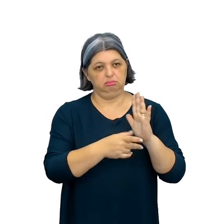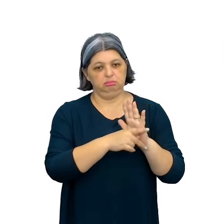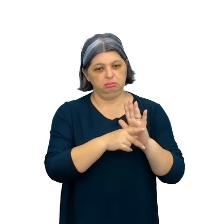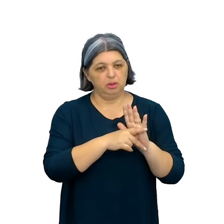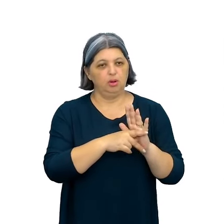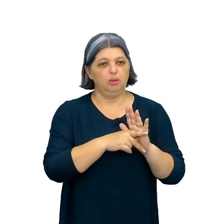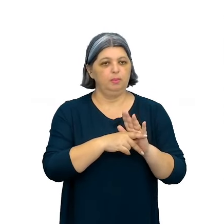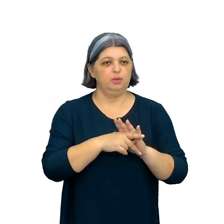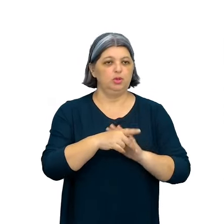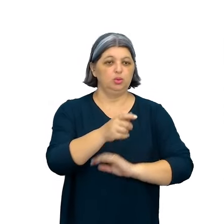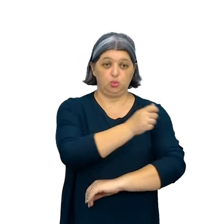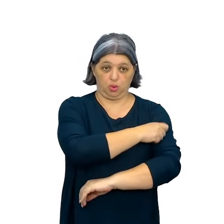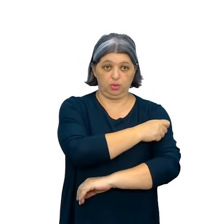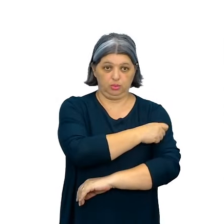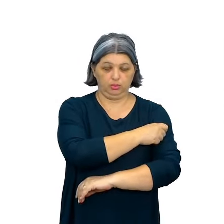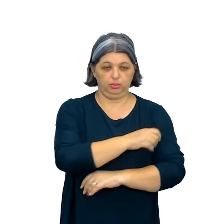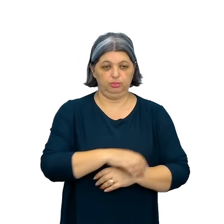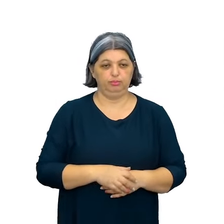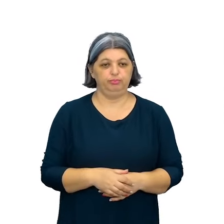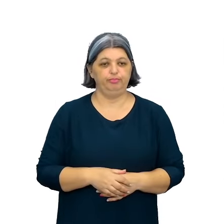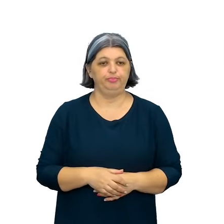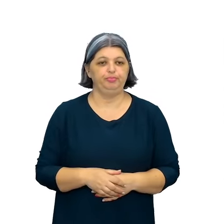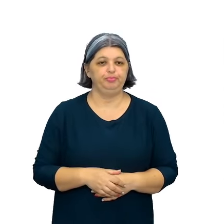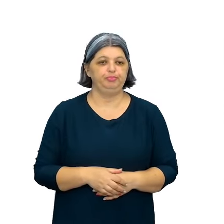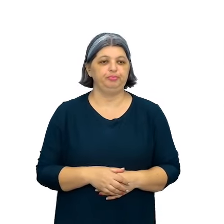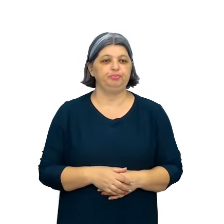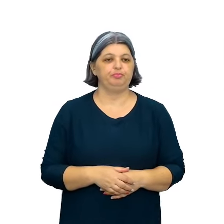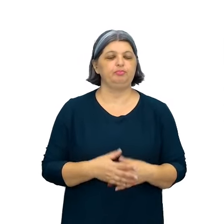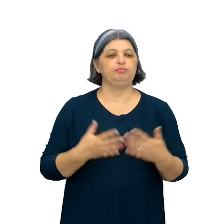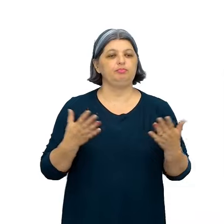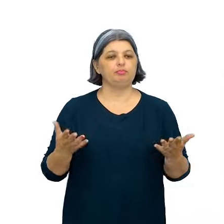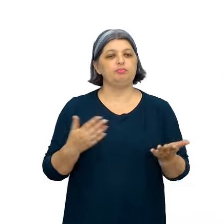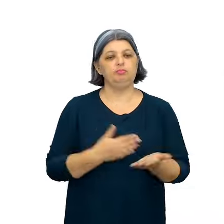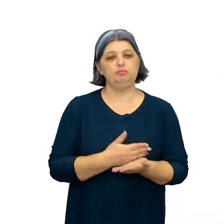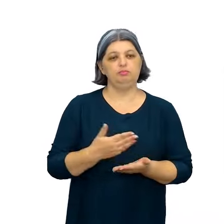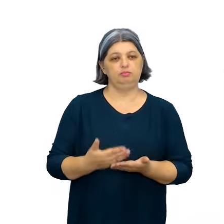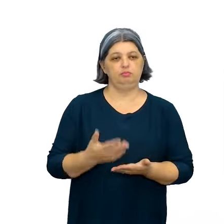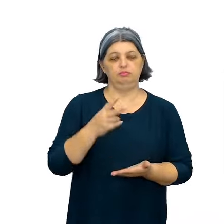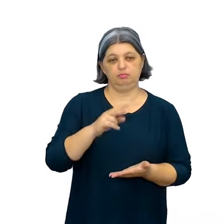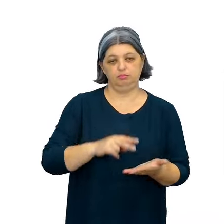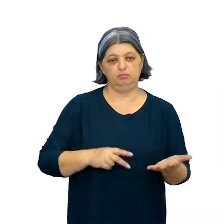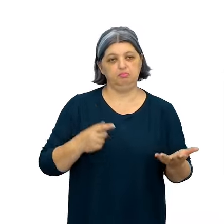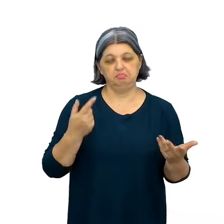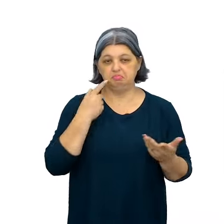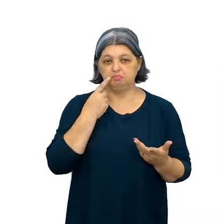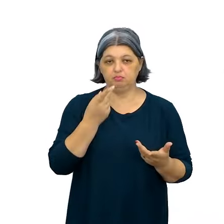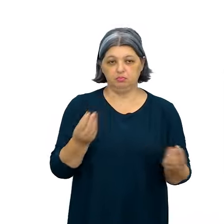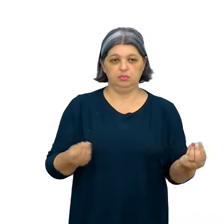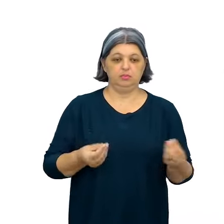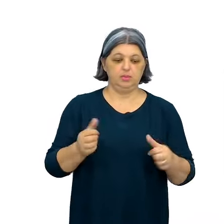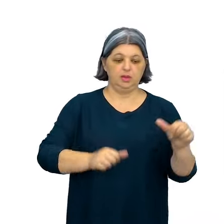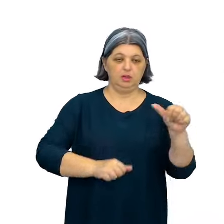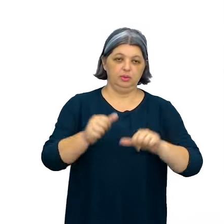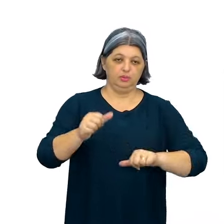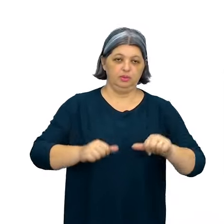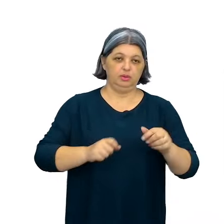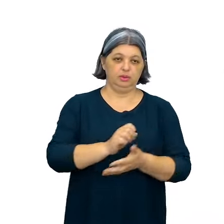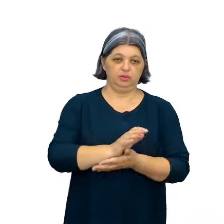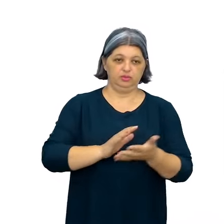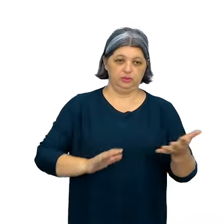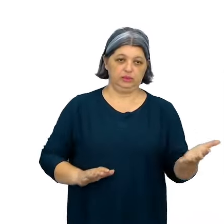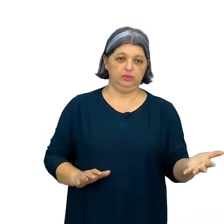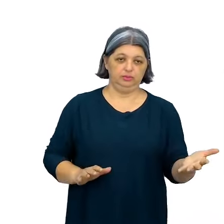aluno está, certo? Então, partindo disso, nós vamos falar um pouquinho, analisar uma